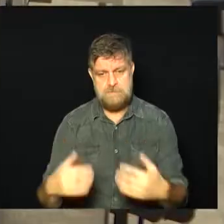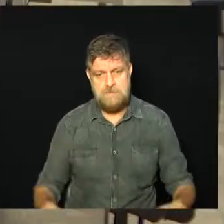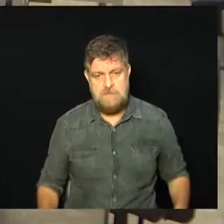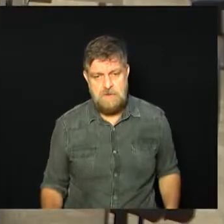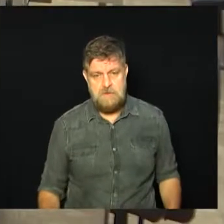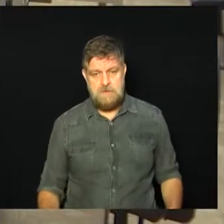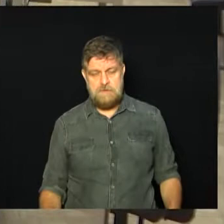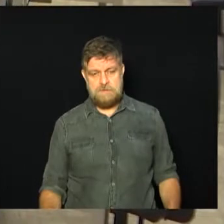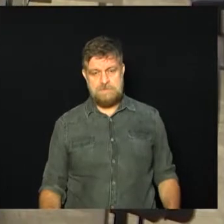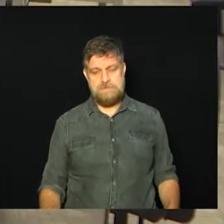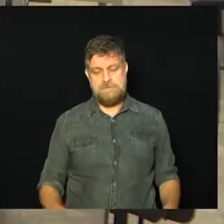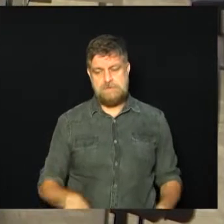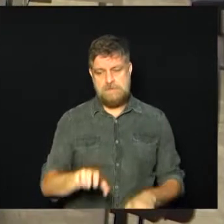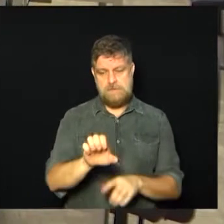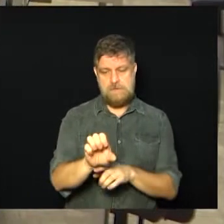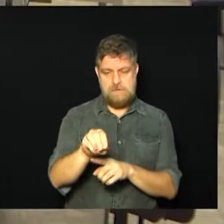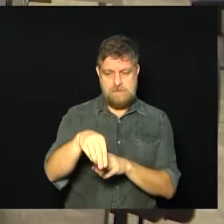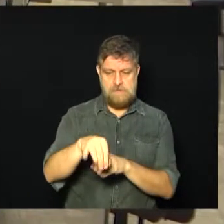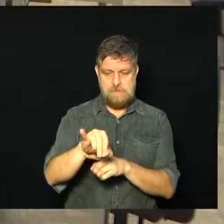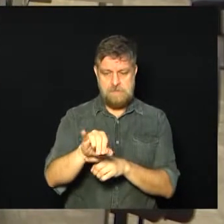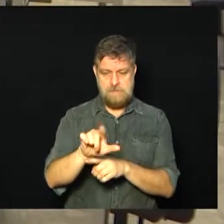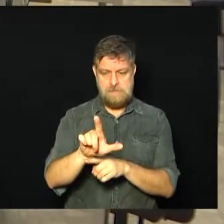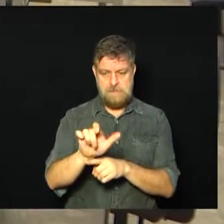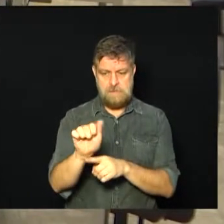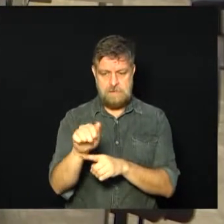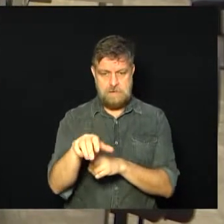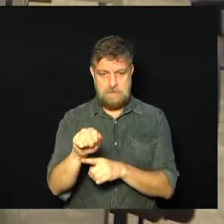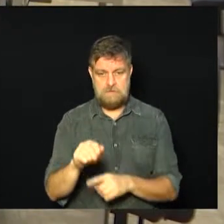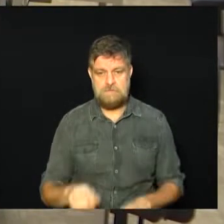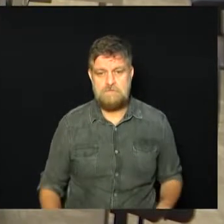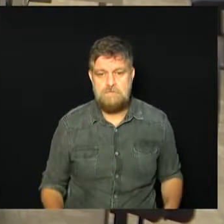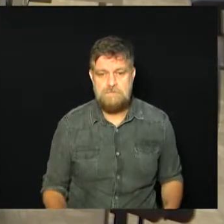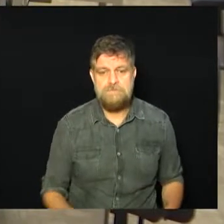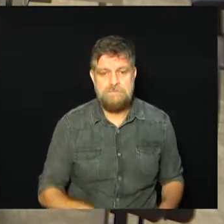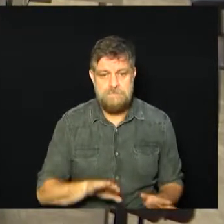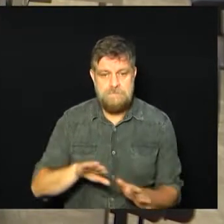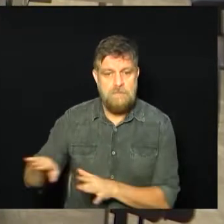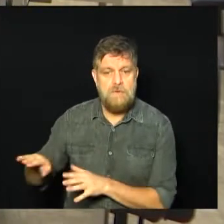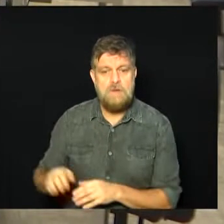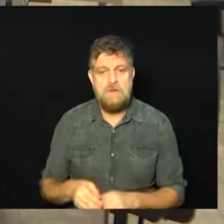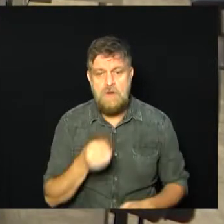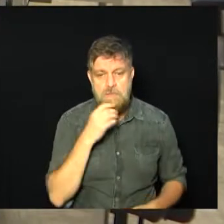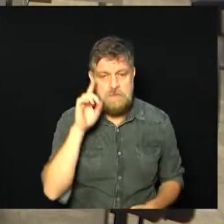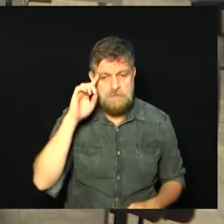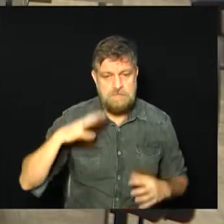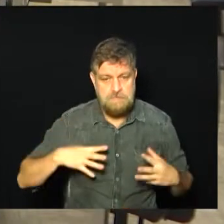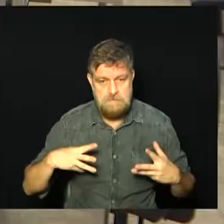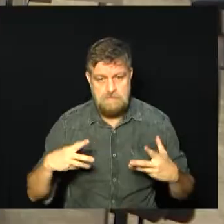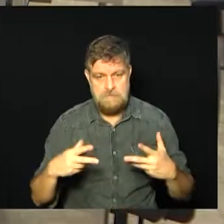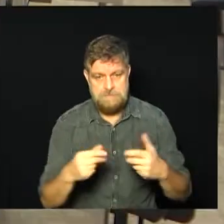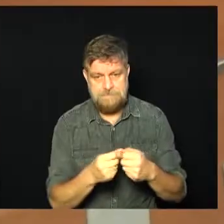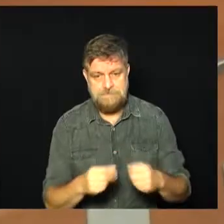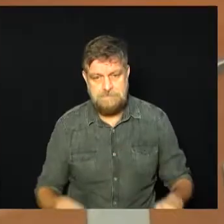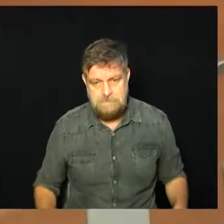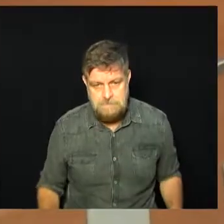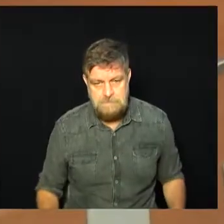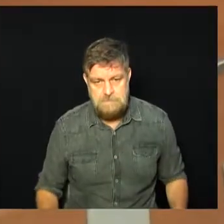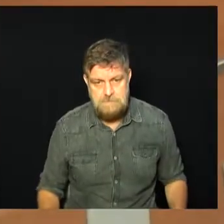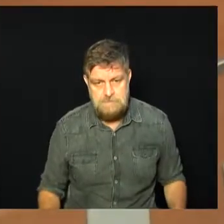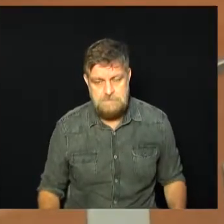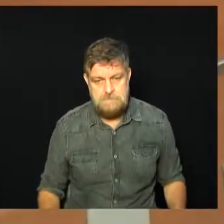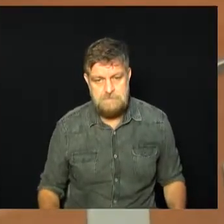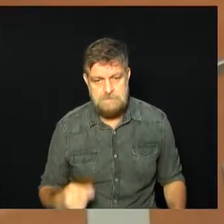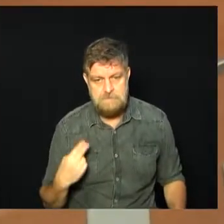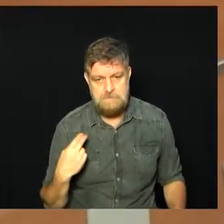Emiliano. Por favor, se identifique. Bom dia a todos, a toda a mesa e os convidados, as autoridades presentes. Meu